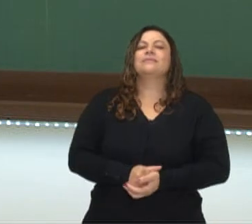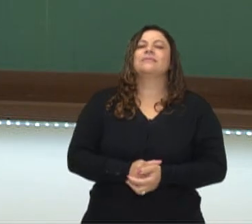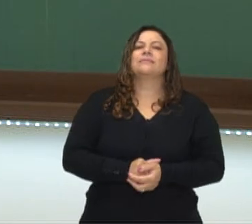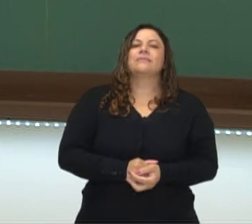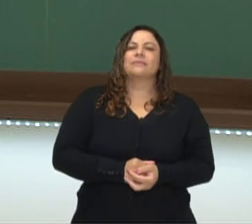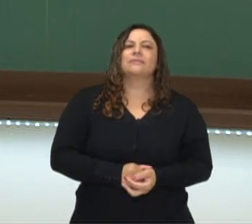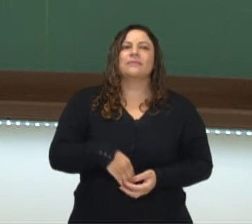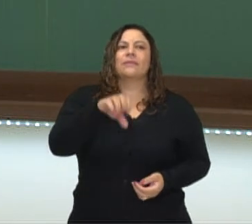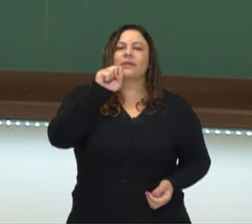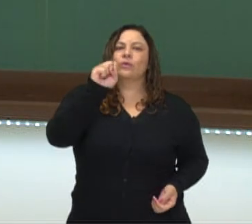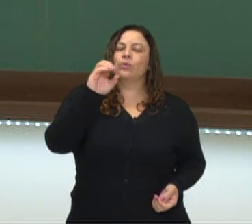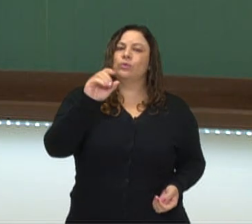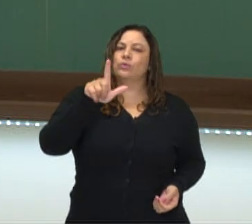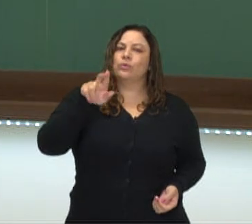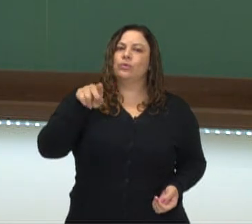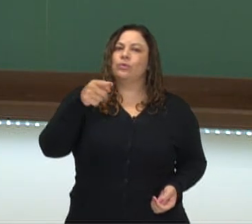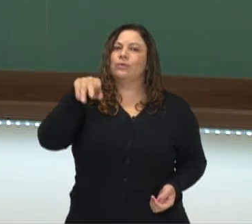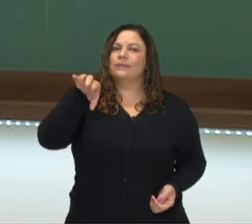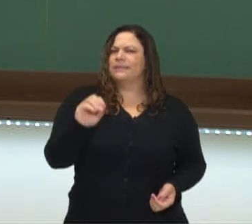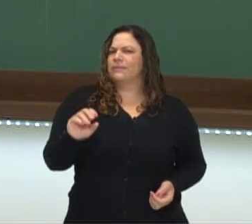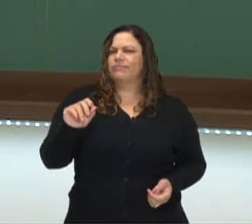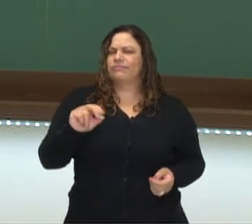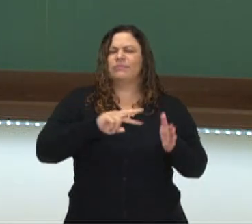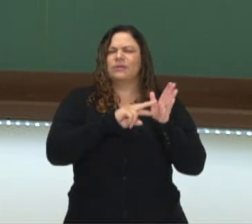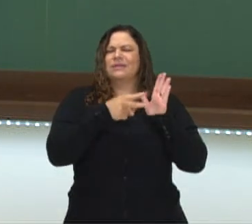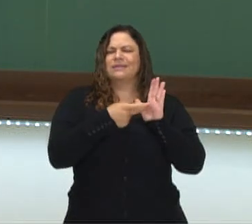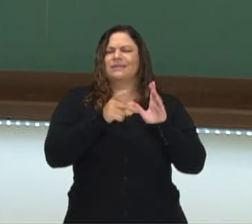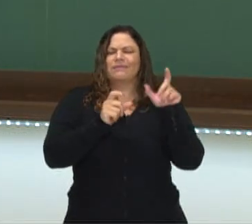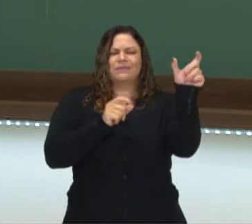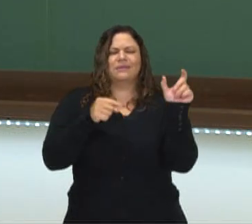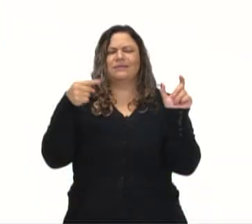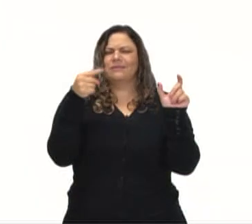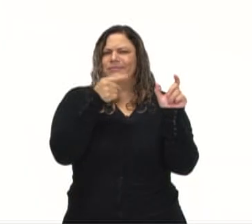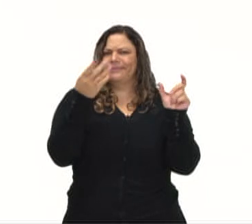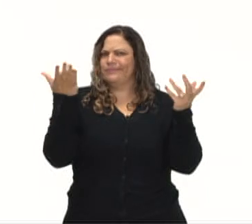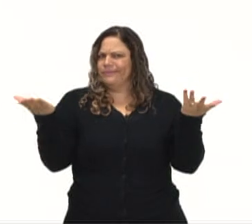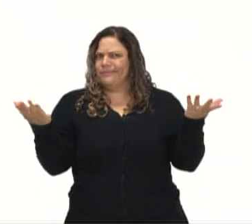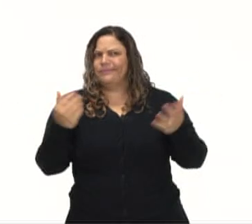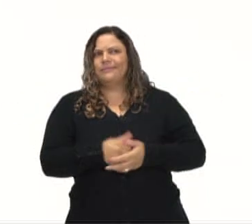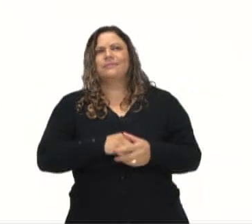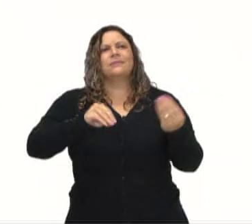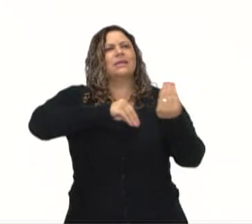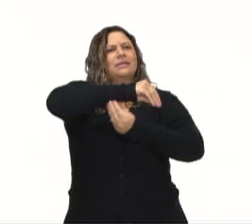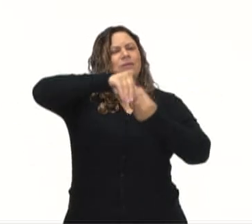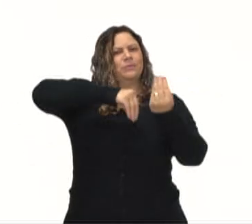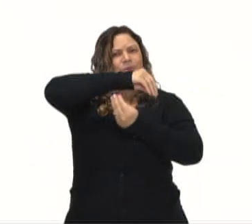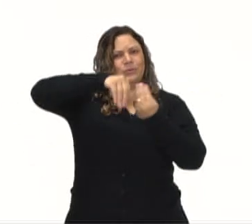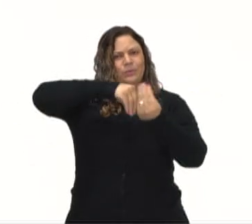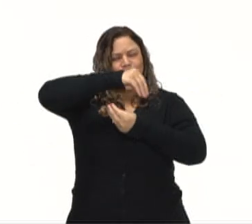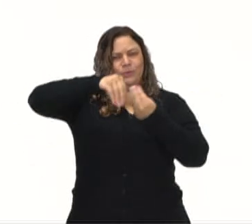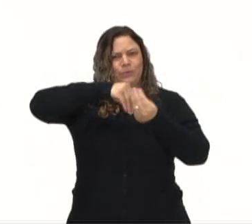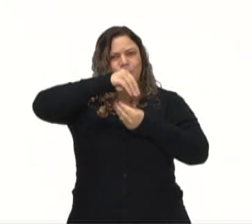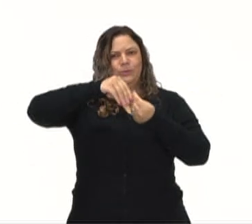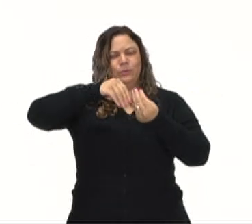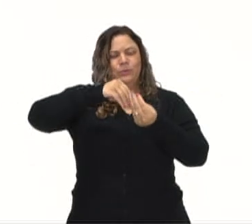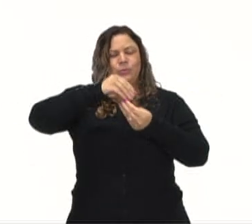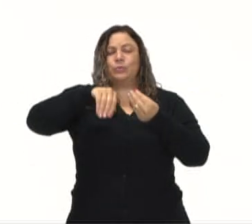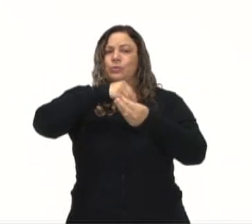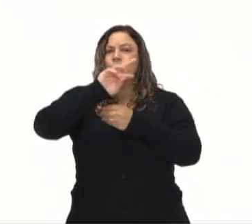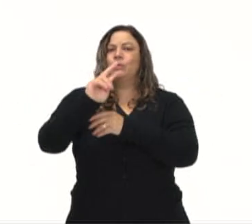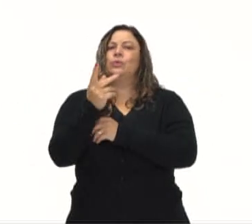caso aqui nós temos 2 elementos, né? Bolinha branca e bolinha vermelha, representando para nós 2 elementos. A pergunta